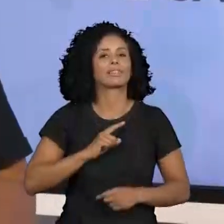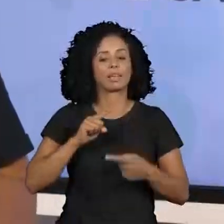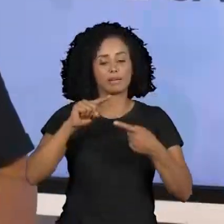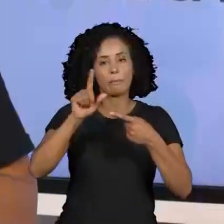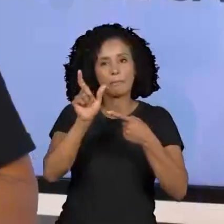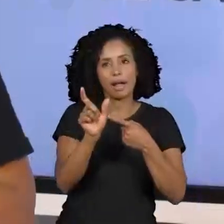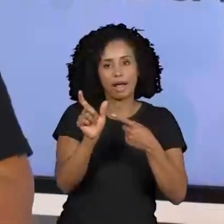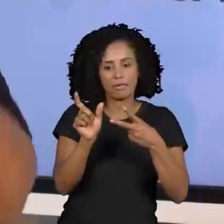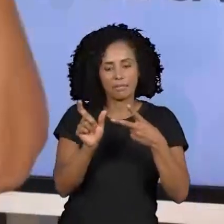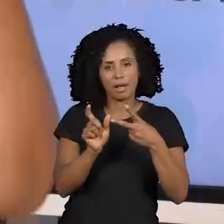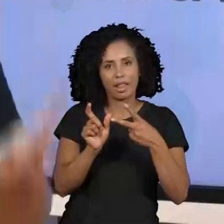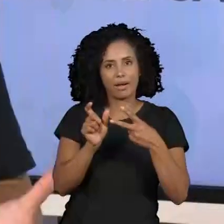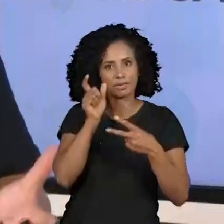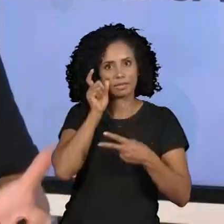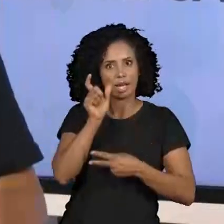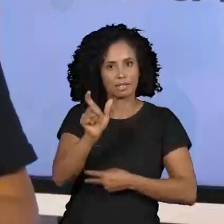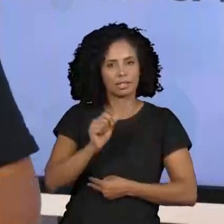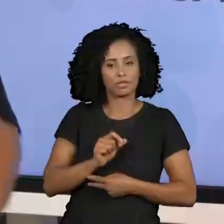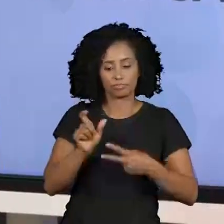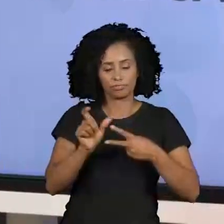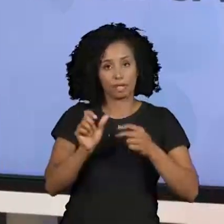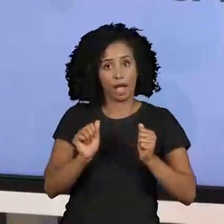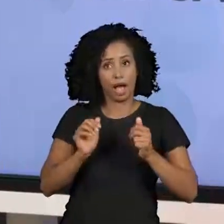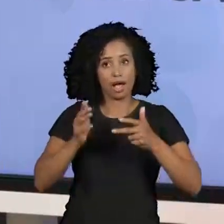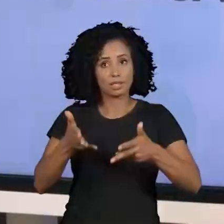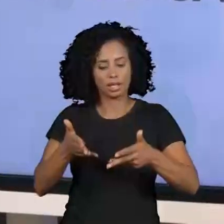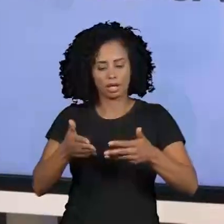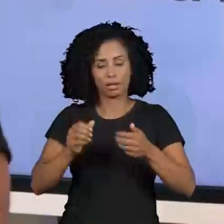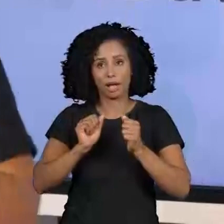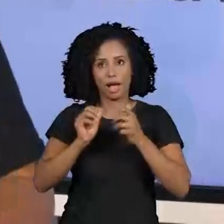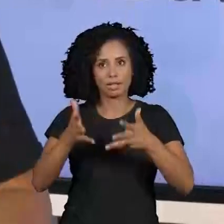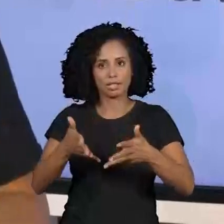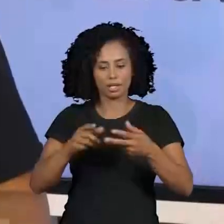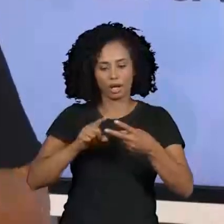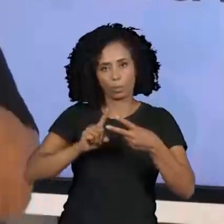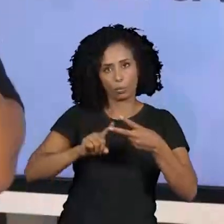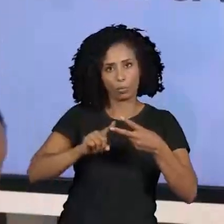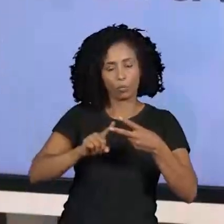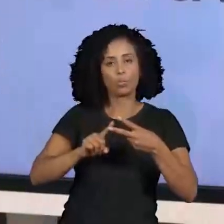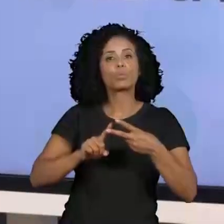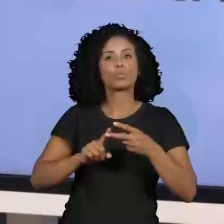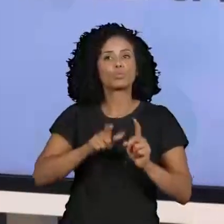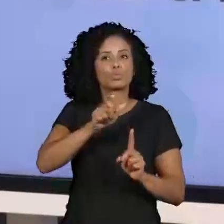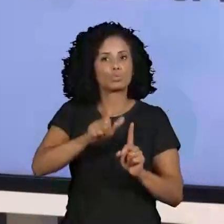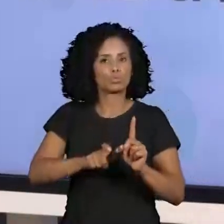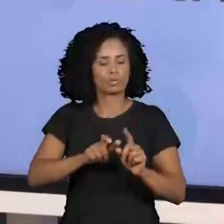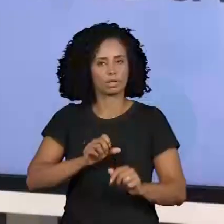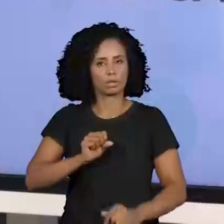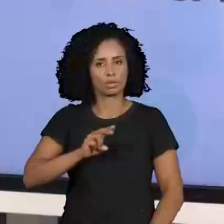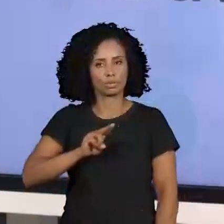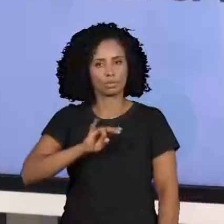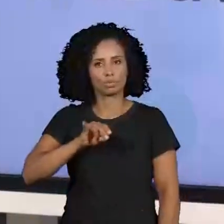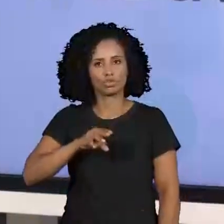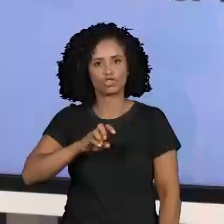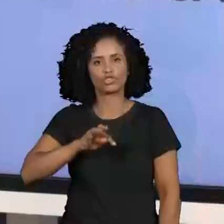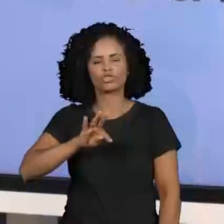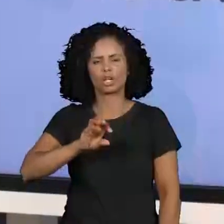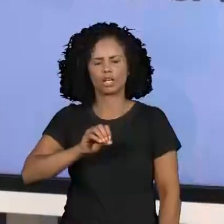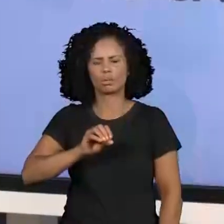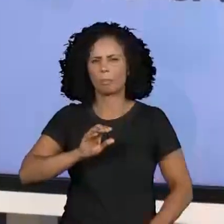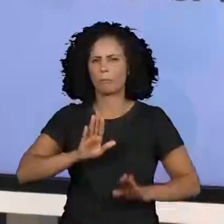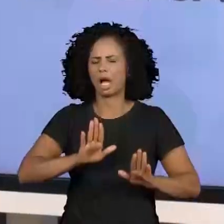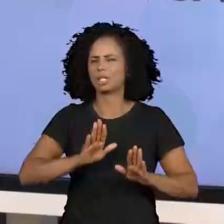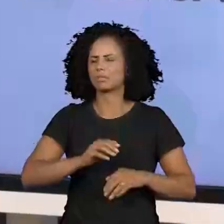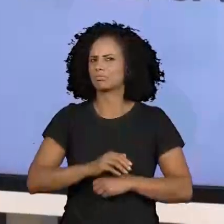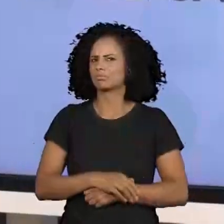duas palavras bem interessantes ações e sujeitos agora a dica é o que será que